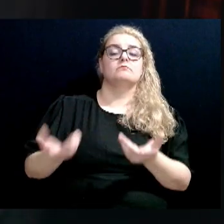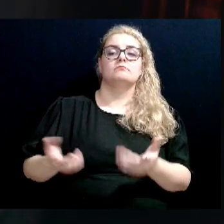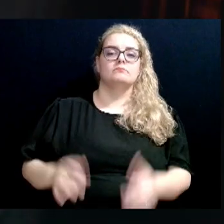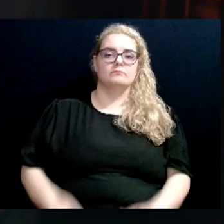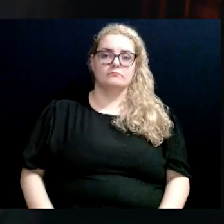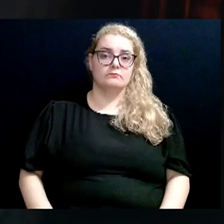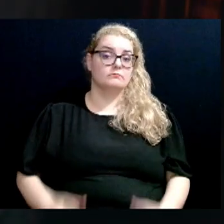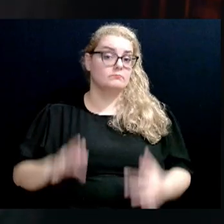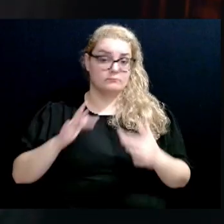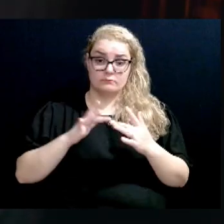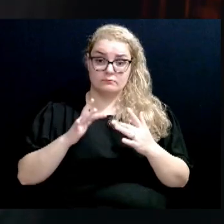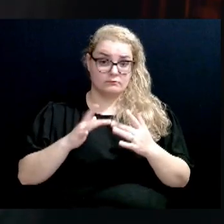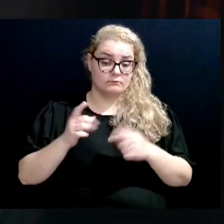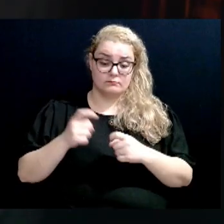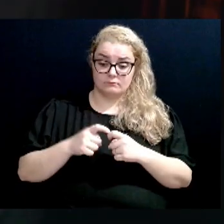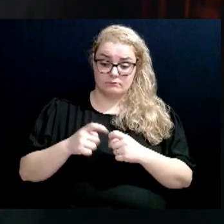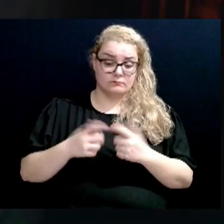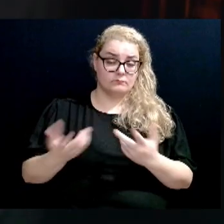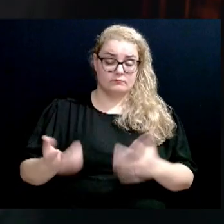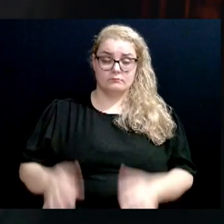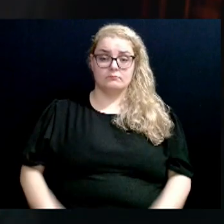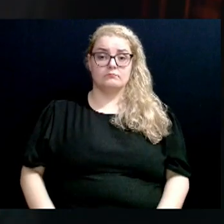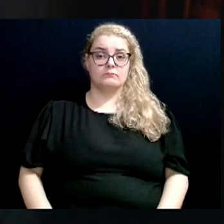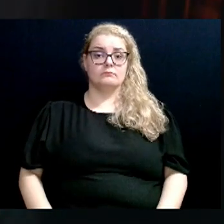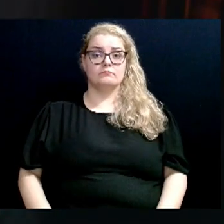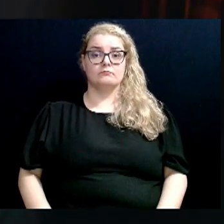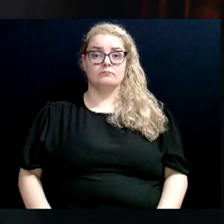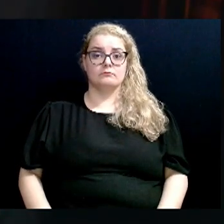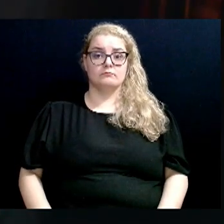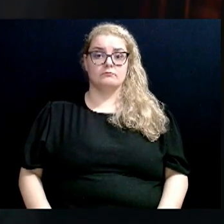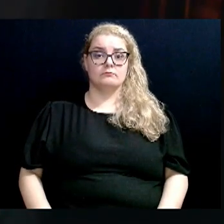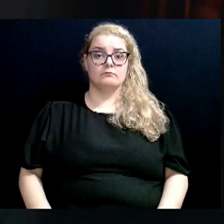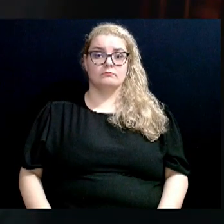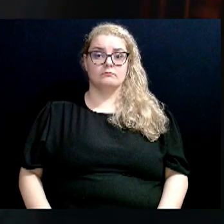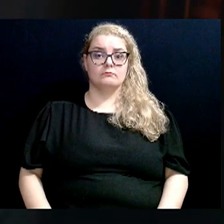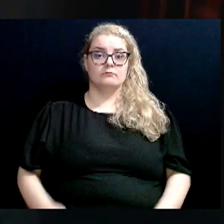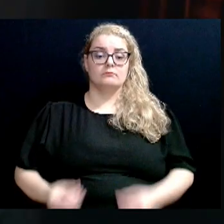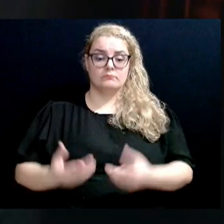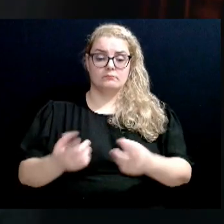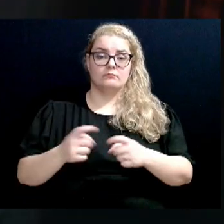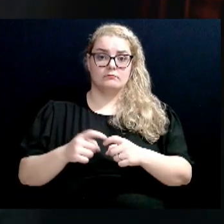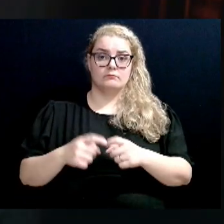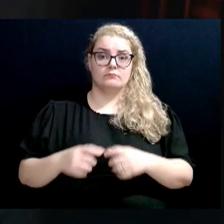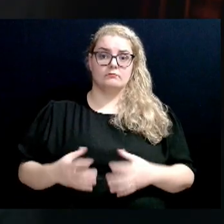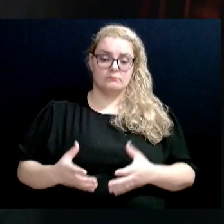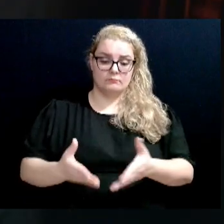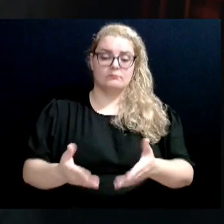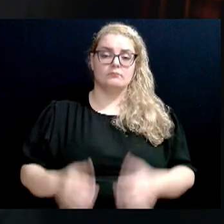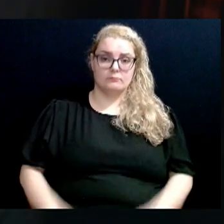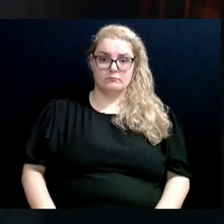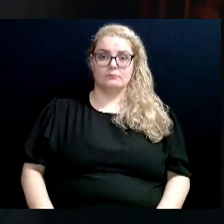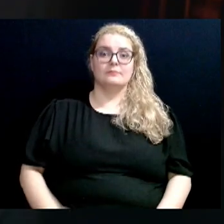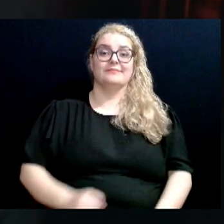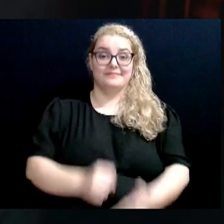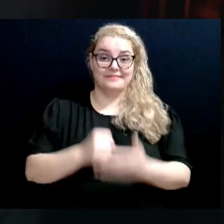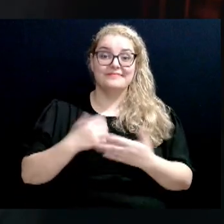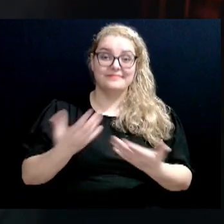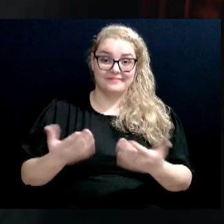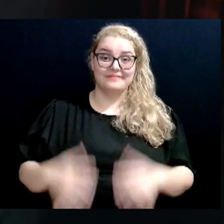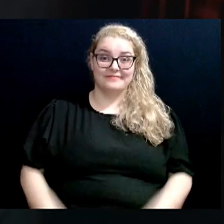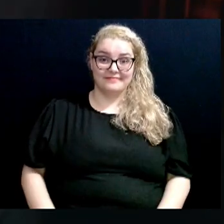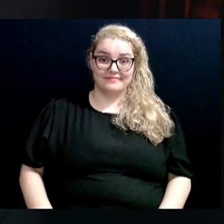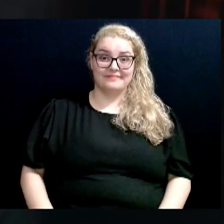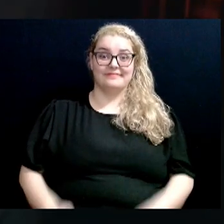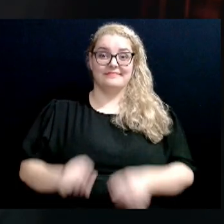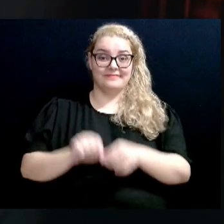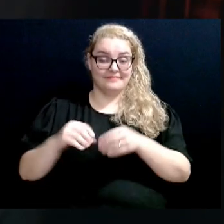com médicos para poder... leva tudo lá no médico e fala, doutor, eu tô tomando tudo isso aqui, socorro, né? Vamos fazer um exame, vamos ver